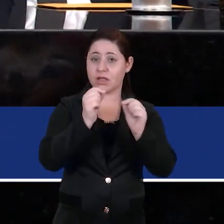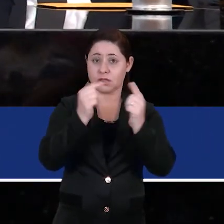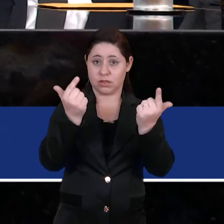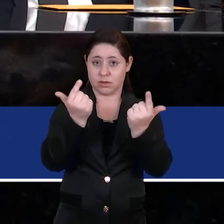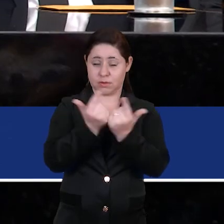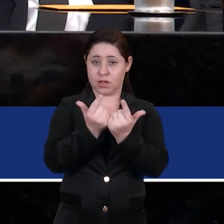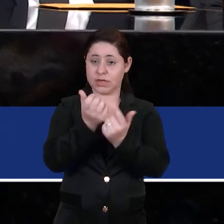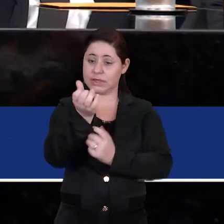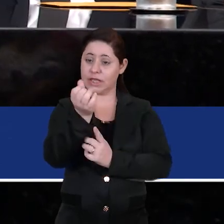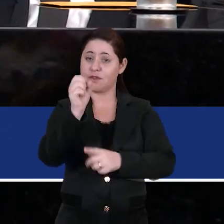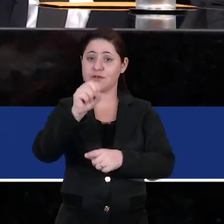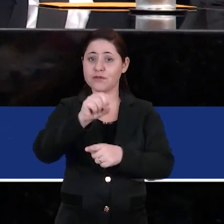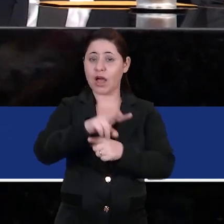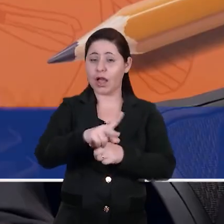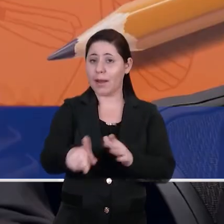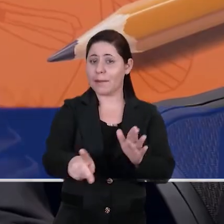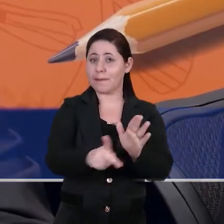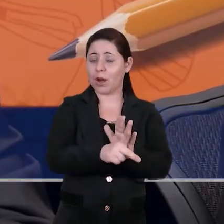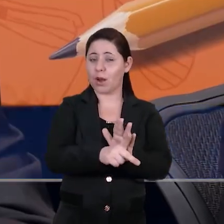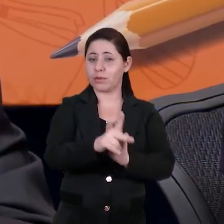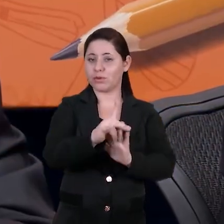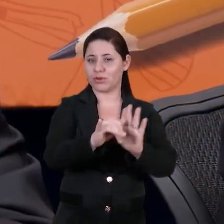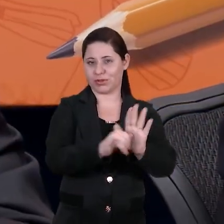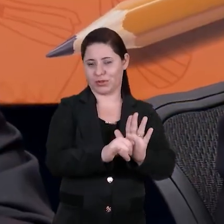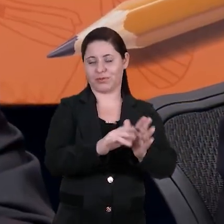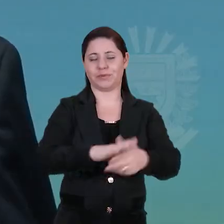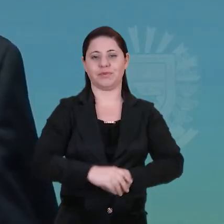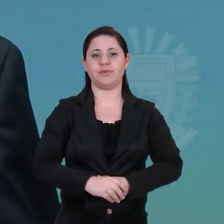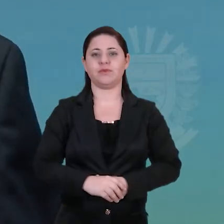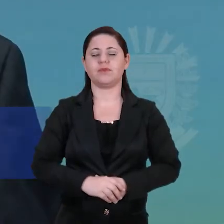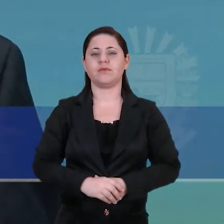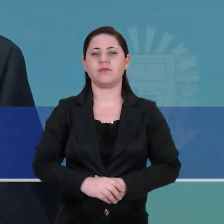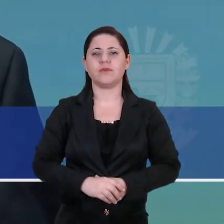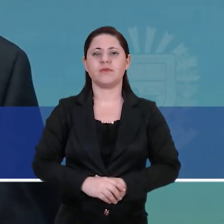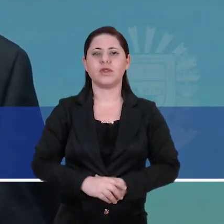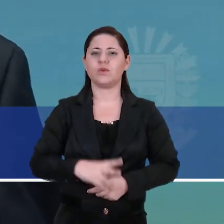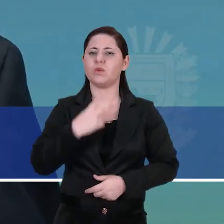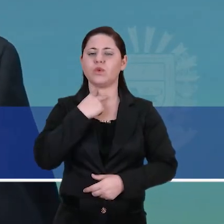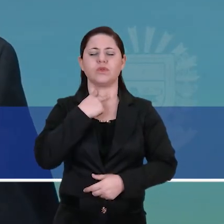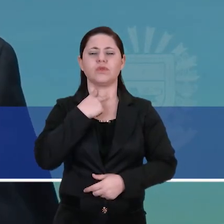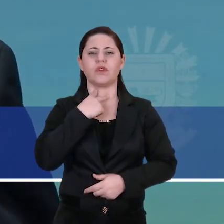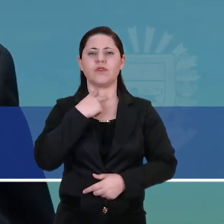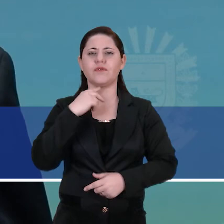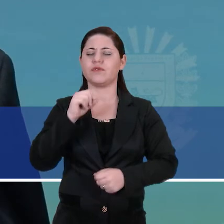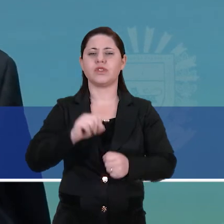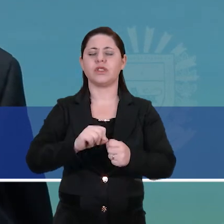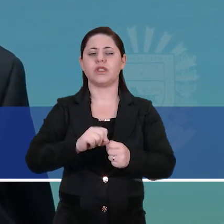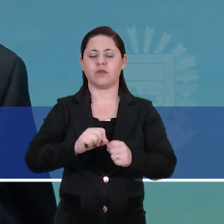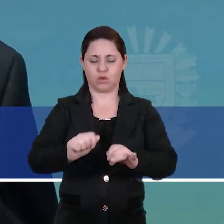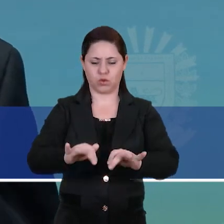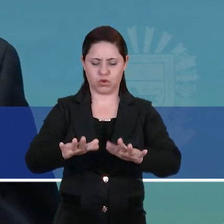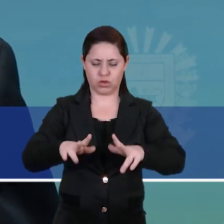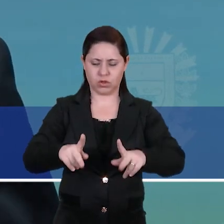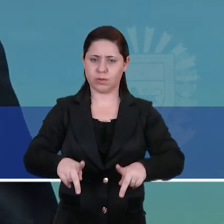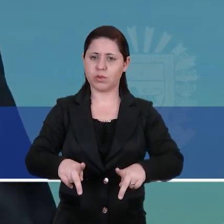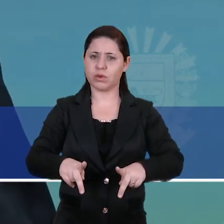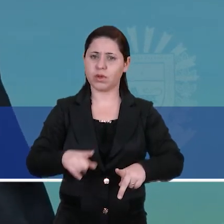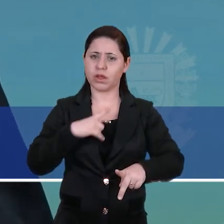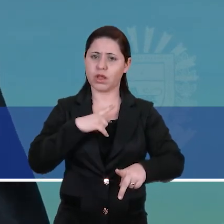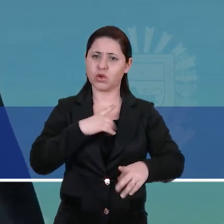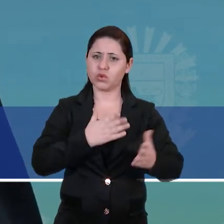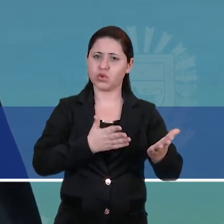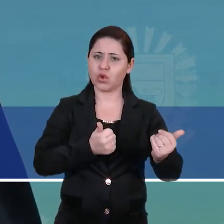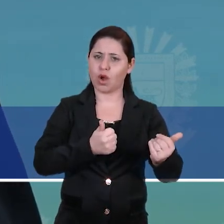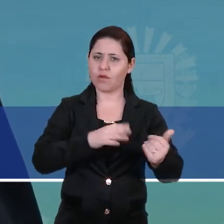irá providenciar 6 novas vagas destinadas ao projeto. Não podemos fazer uma audiência pública dessa magnitude, em que tem